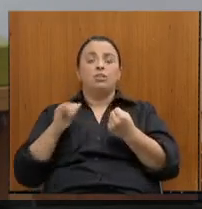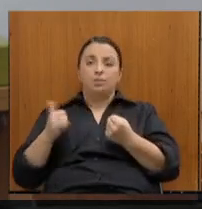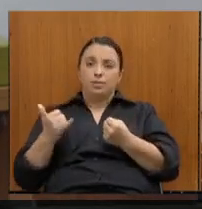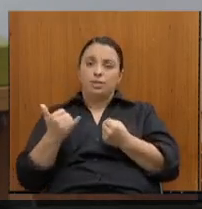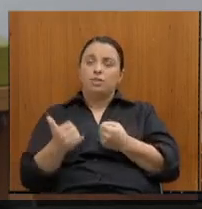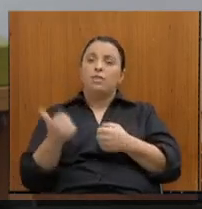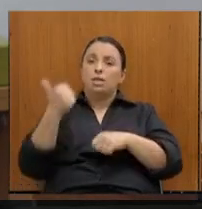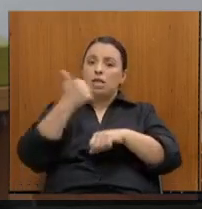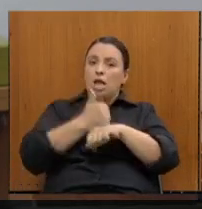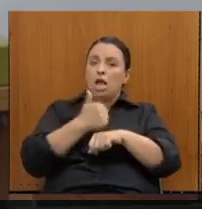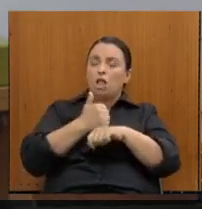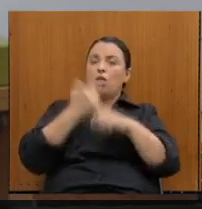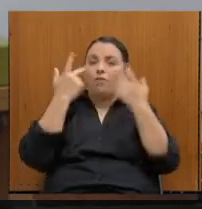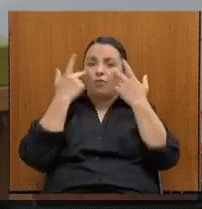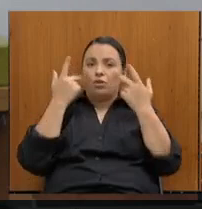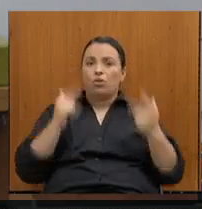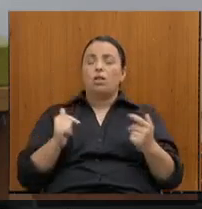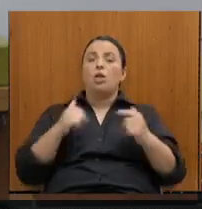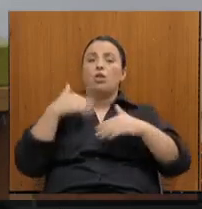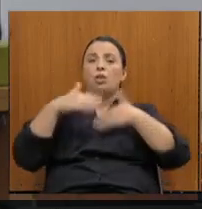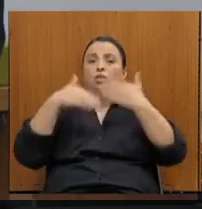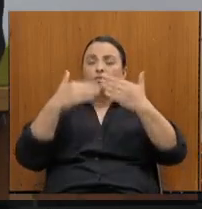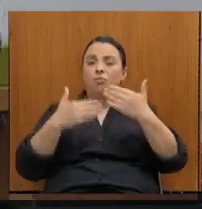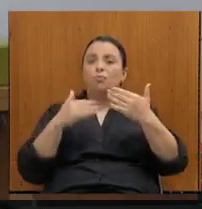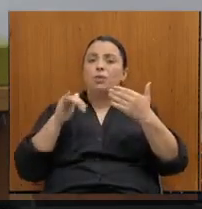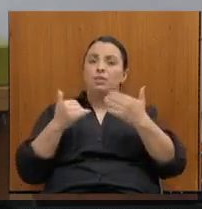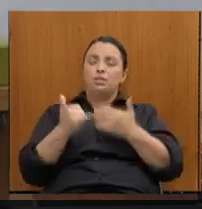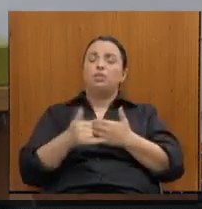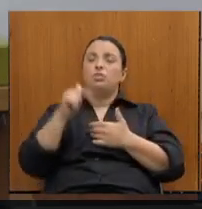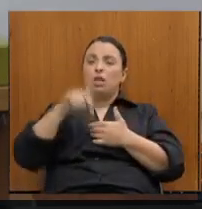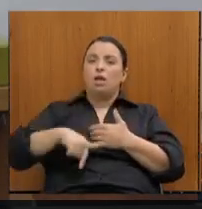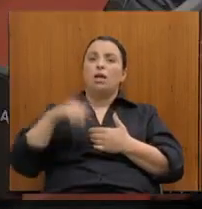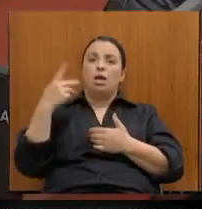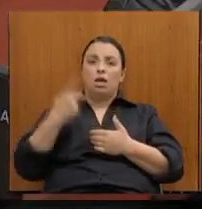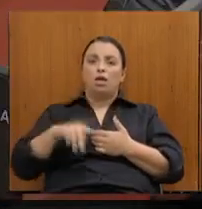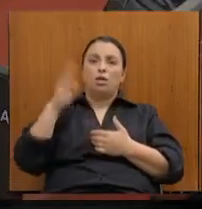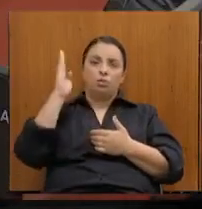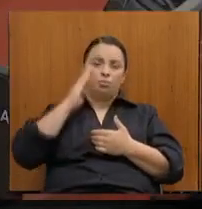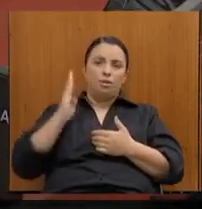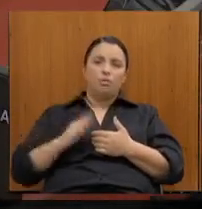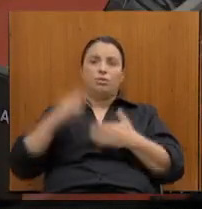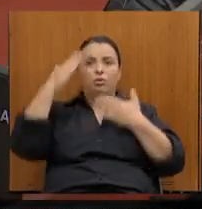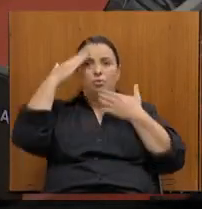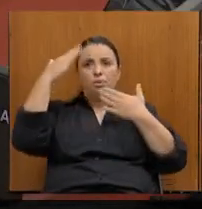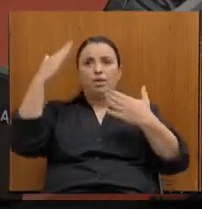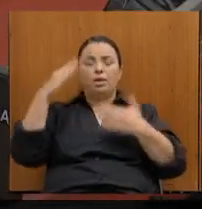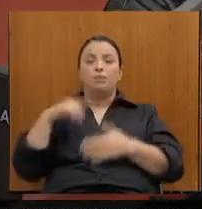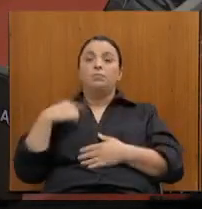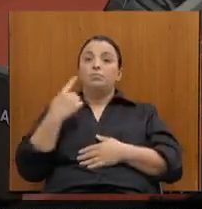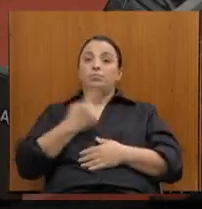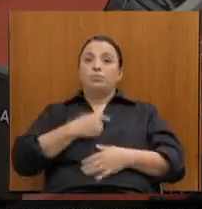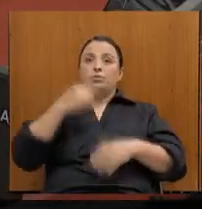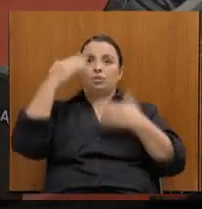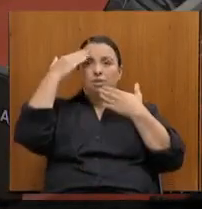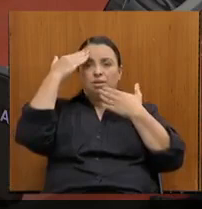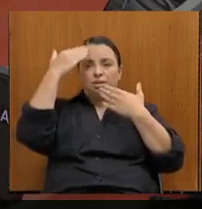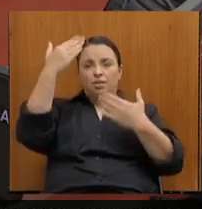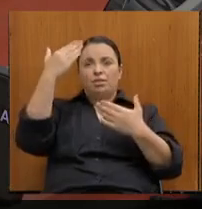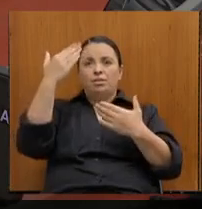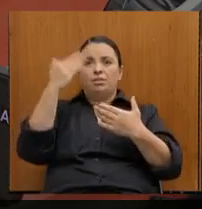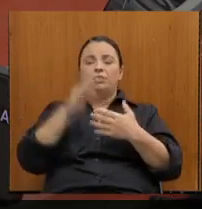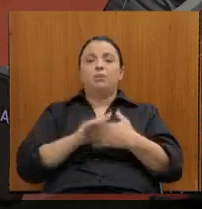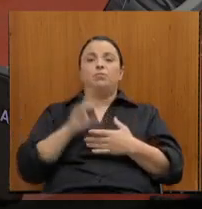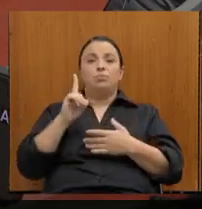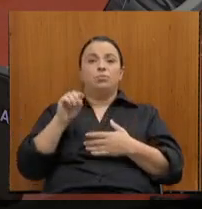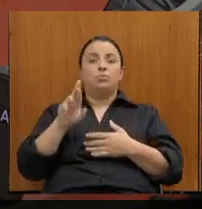no desenvolvimento deste em Minas Gerais no Brasil Muito obrigado nós que agradecemos e o